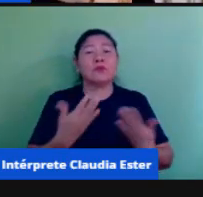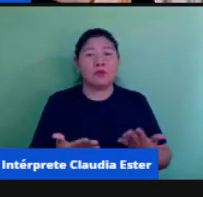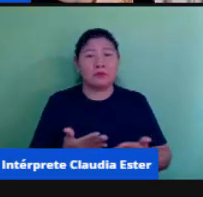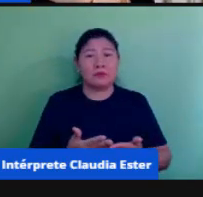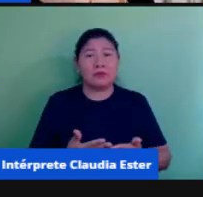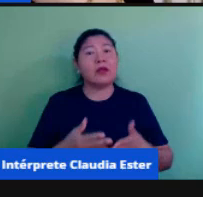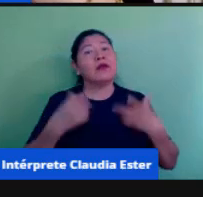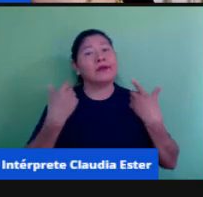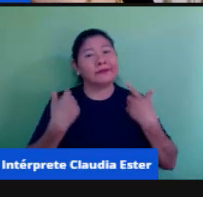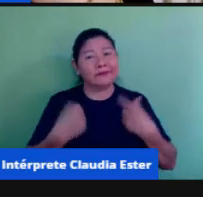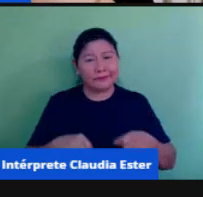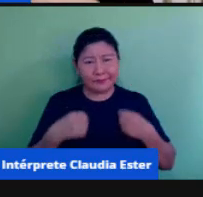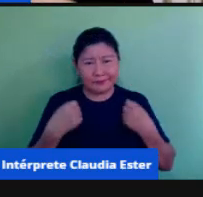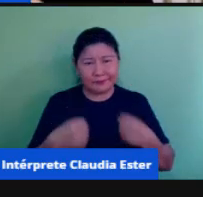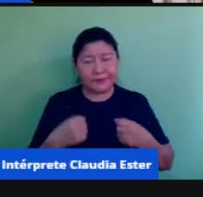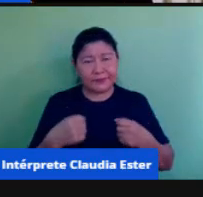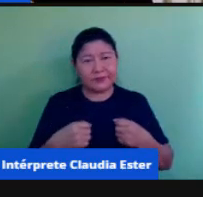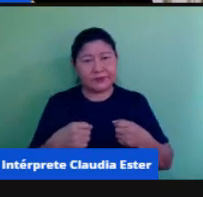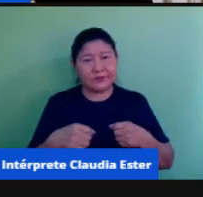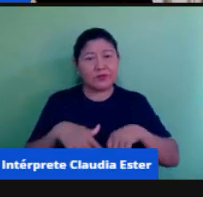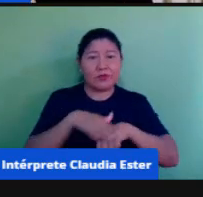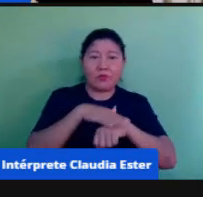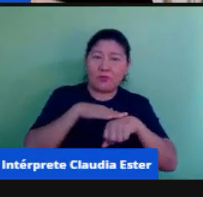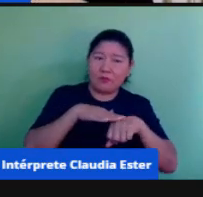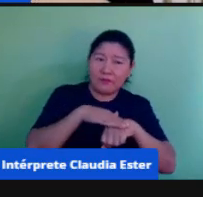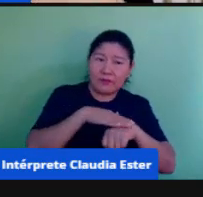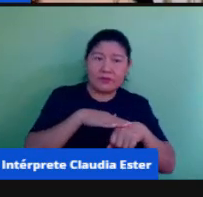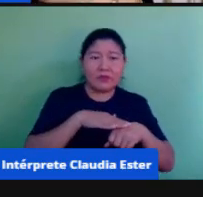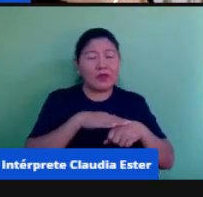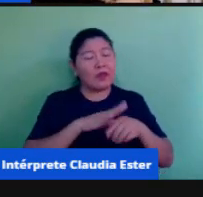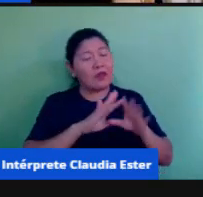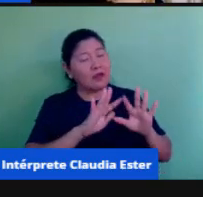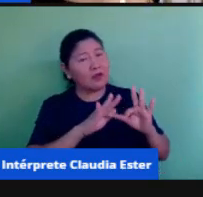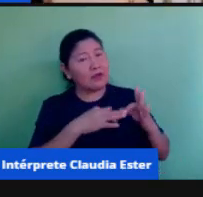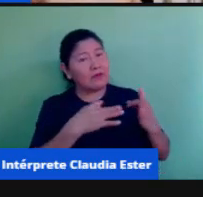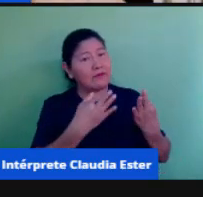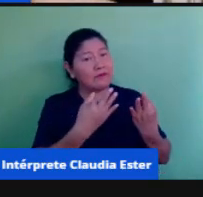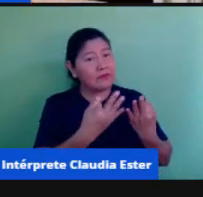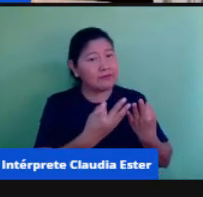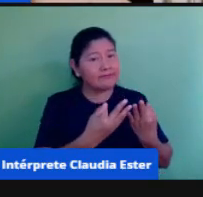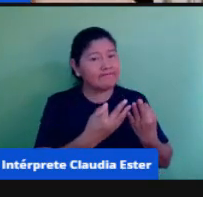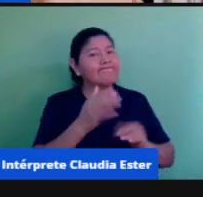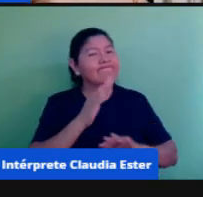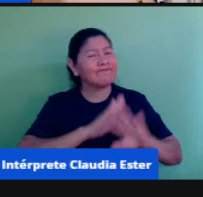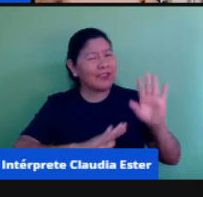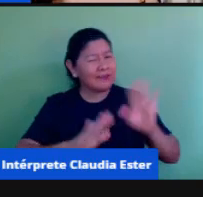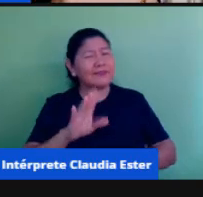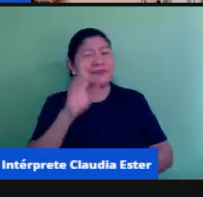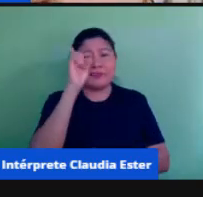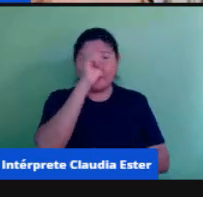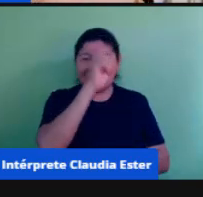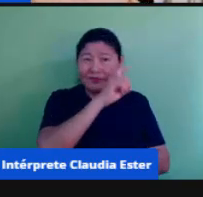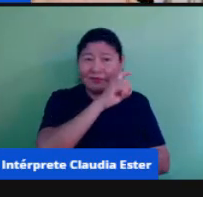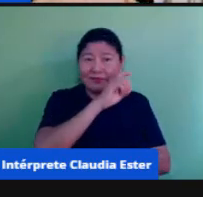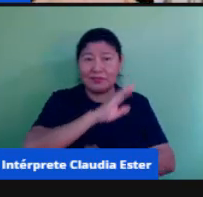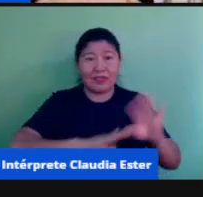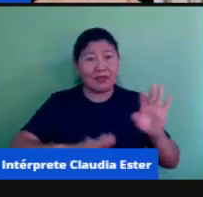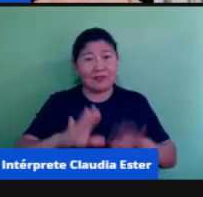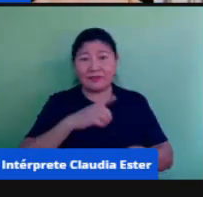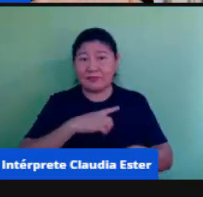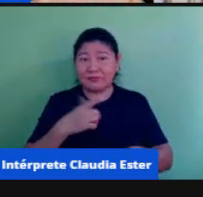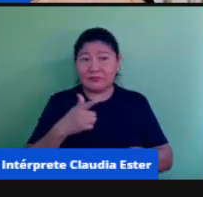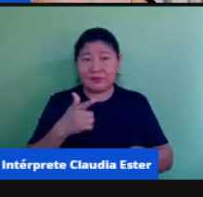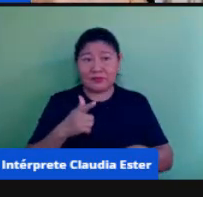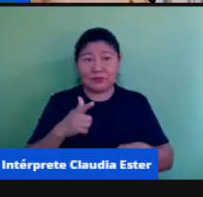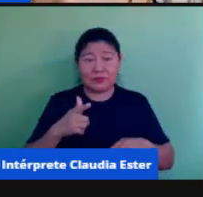tenho que procurar falar com essa família, né? Eu sei que às vezes é difícil, não são todos que têm essa